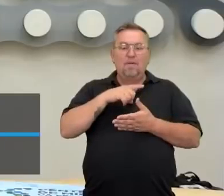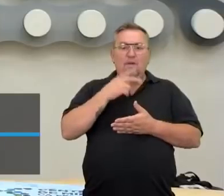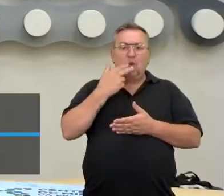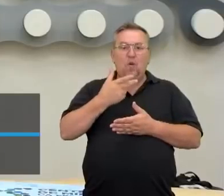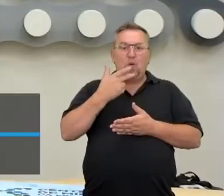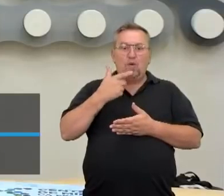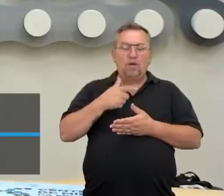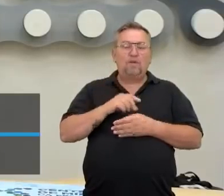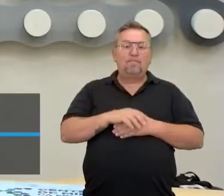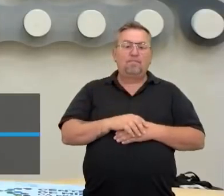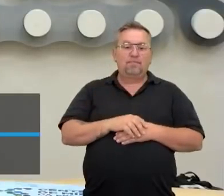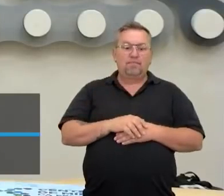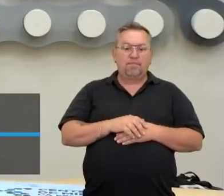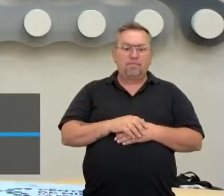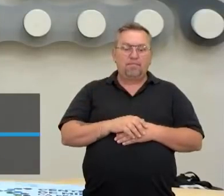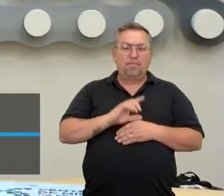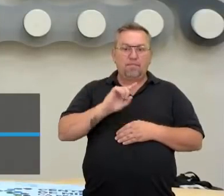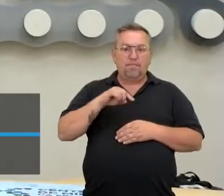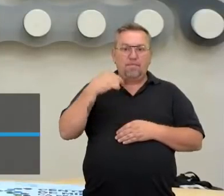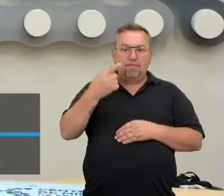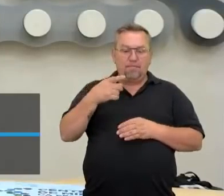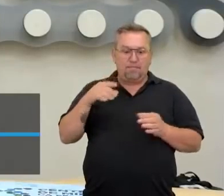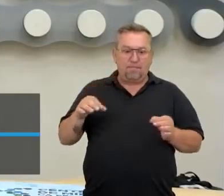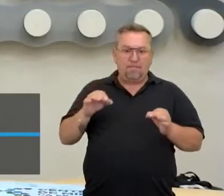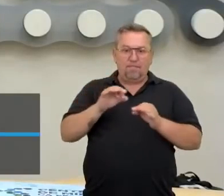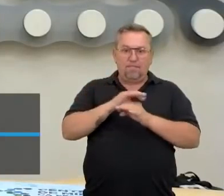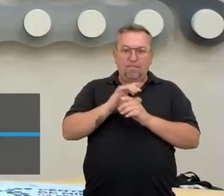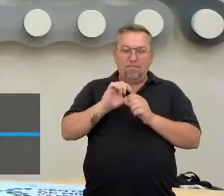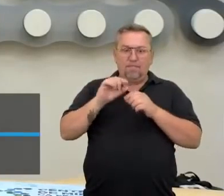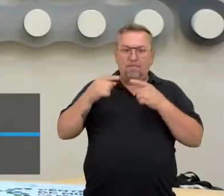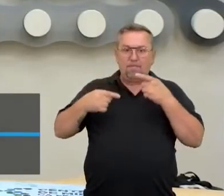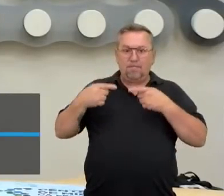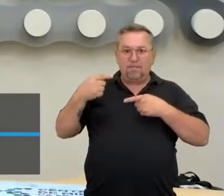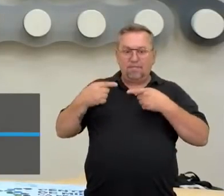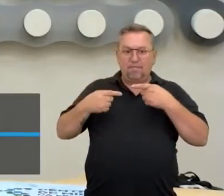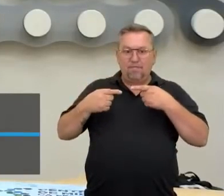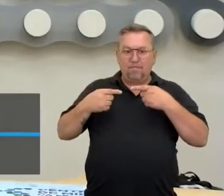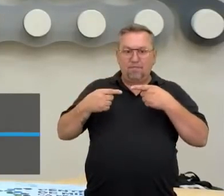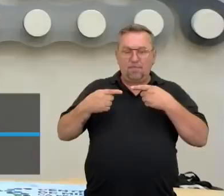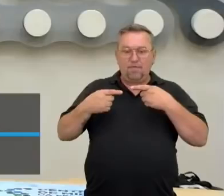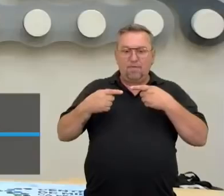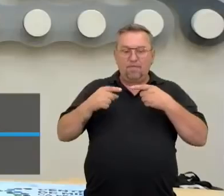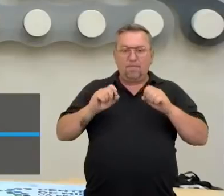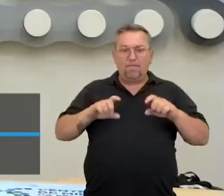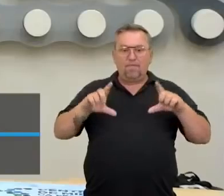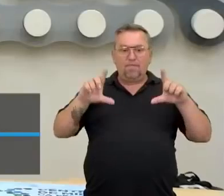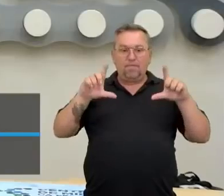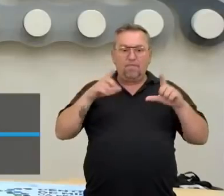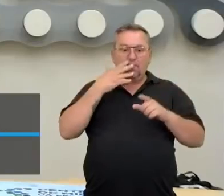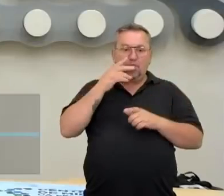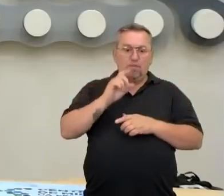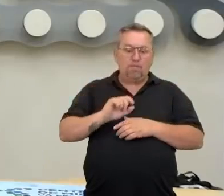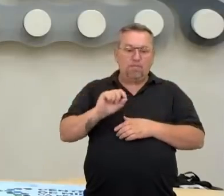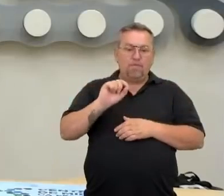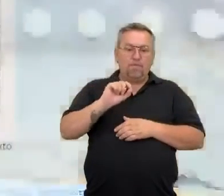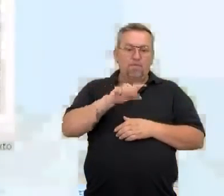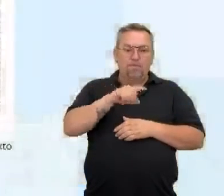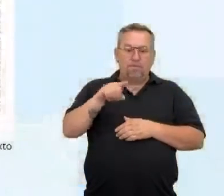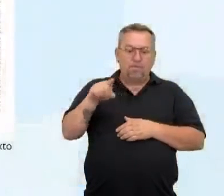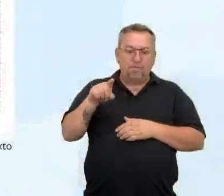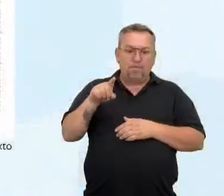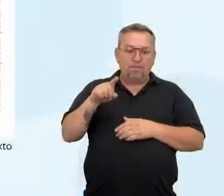para a cidade. E na sequência, já que é para poder fazer o debate, nessa mesma imagem no caderno, pede o seguinte, para